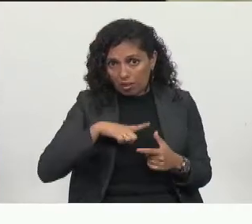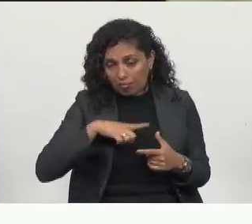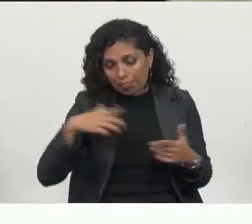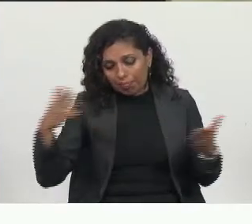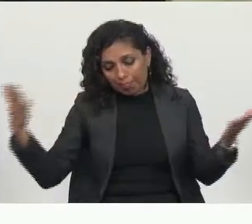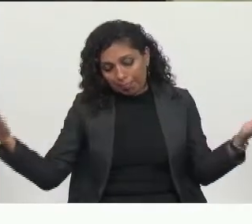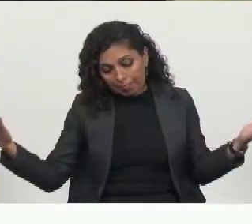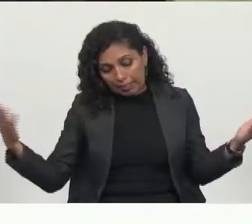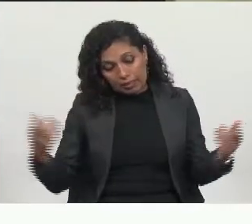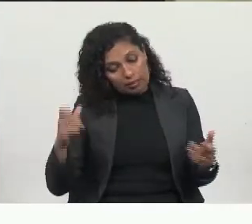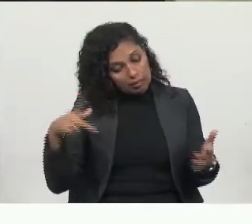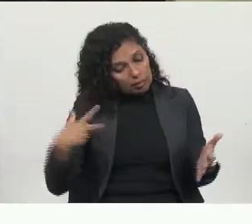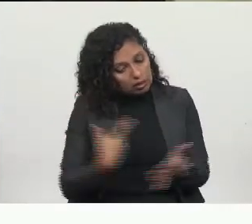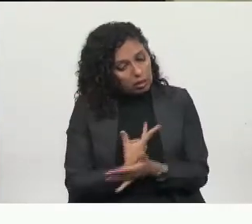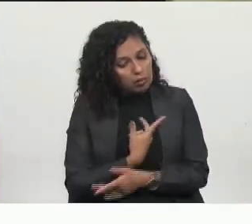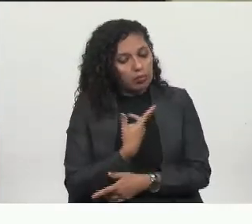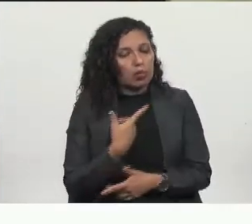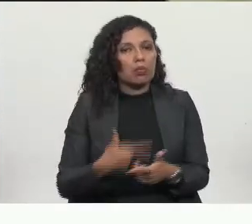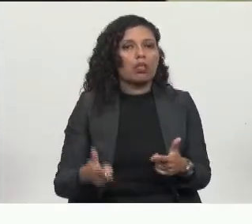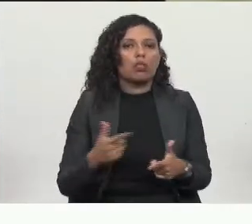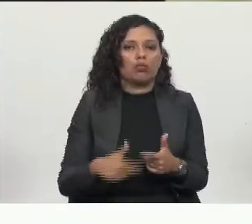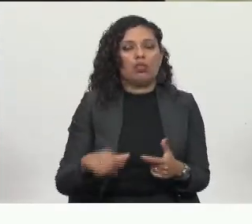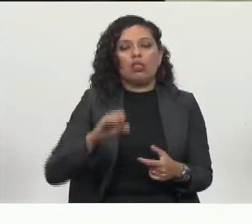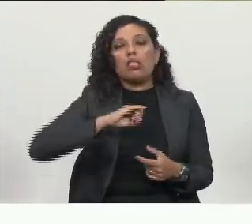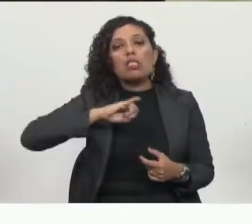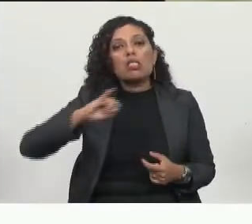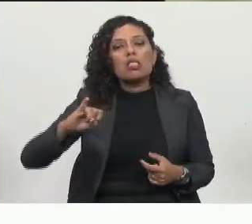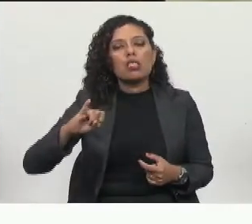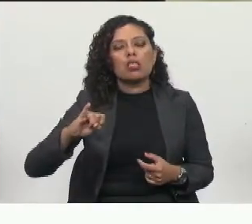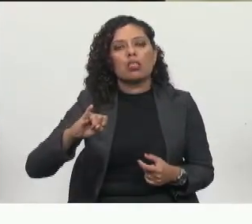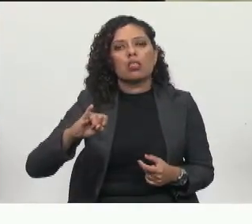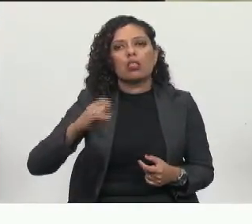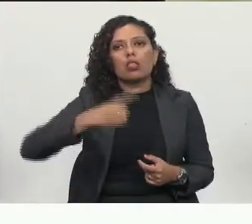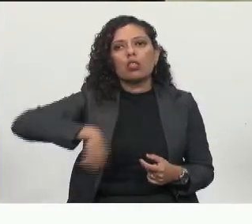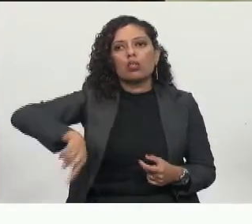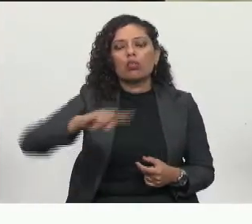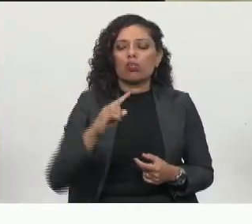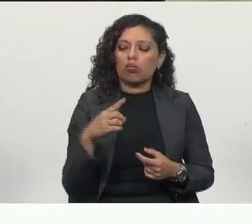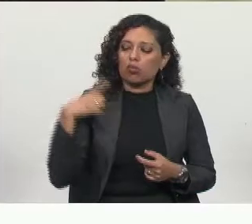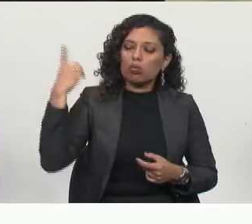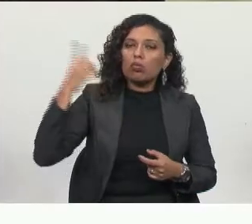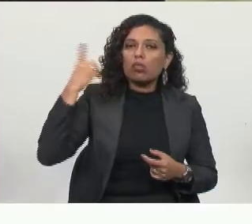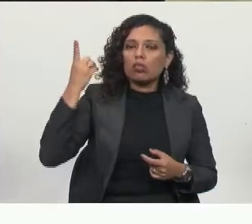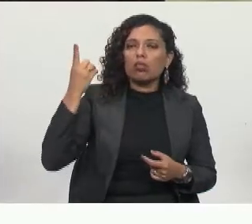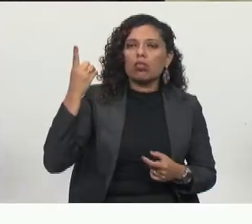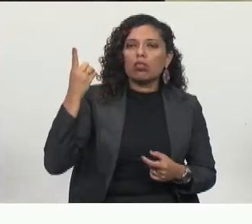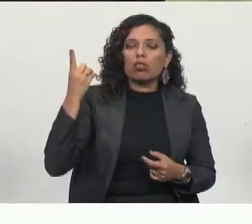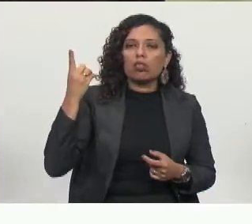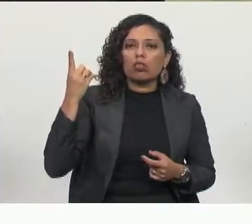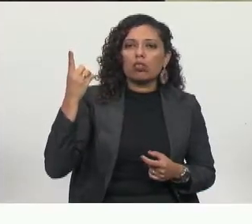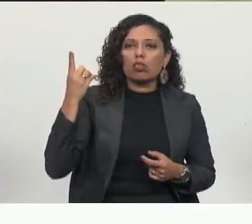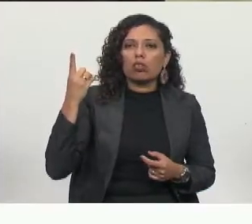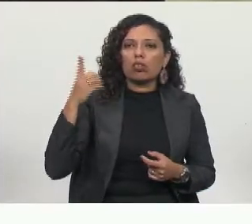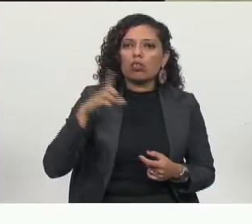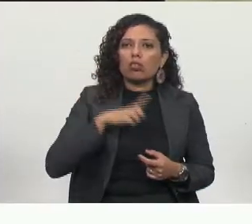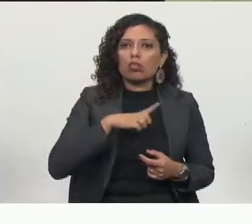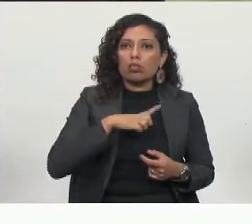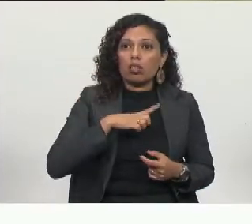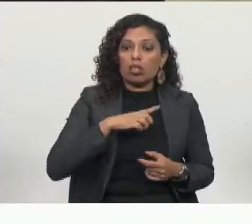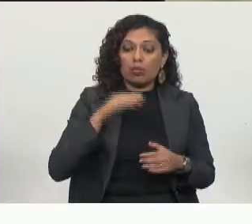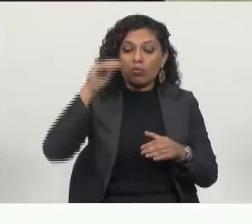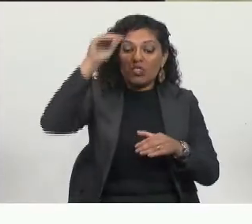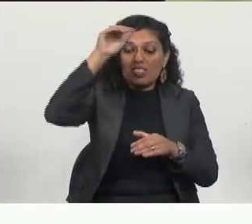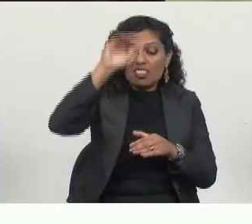o problema. Então, é o seguinte, se nós parlamentares tivermos dentro